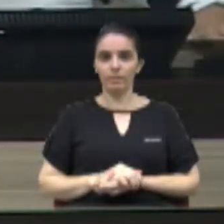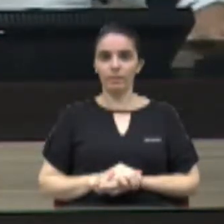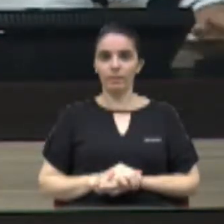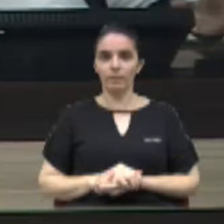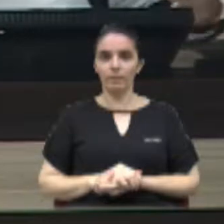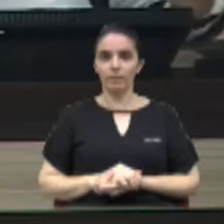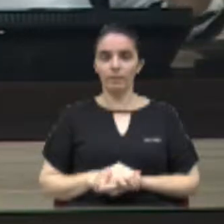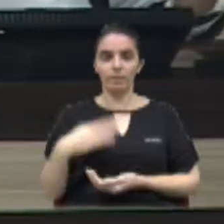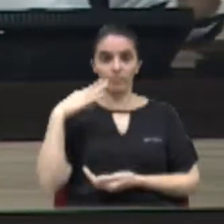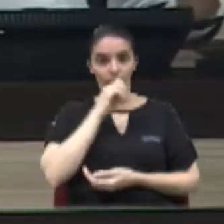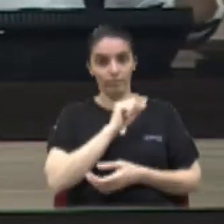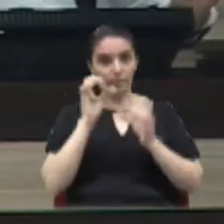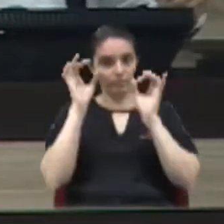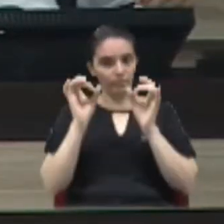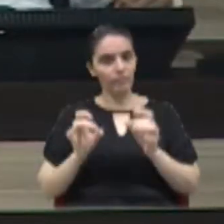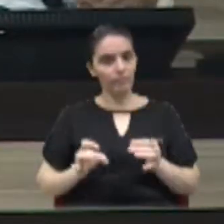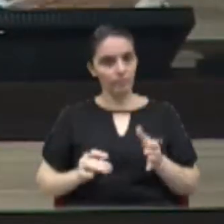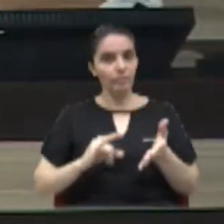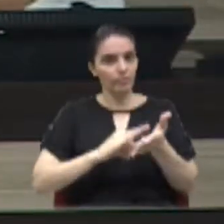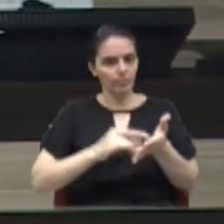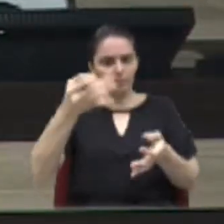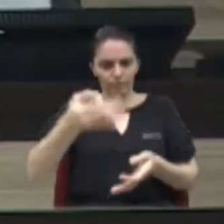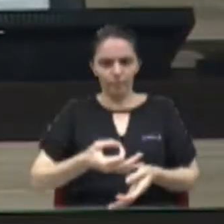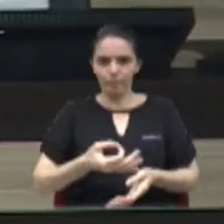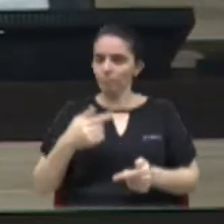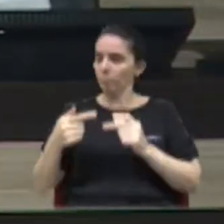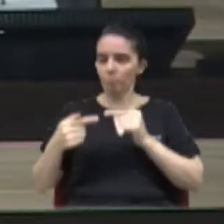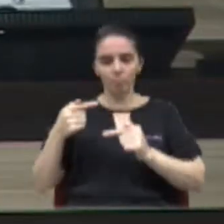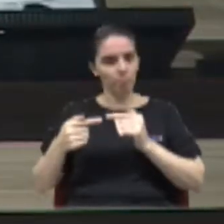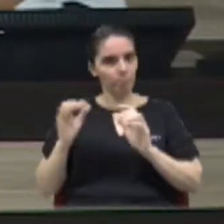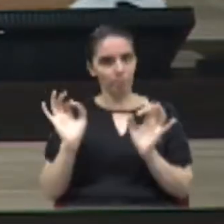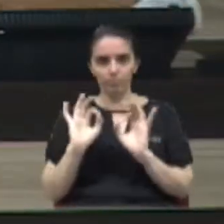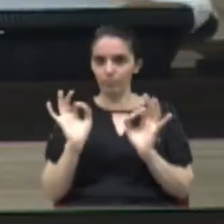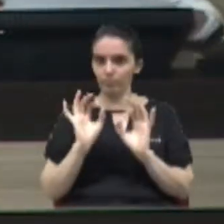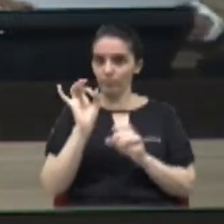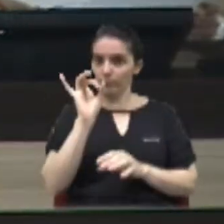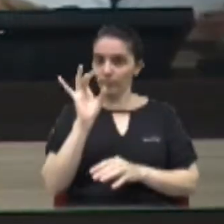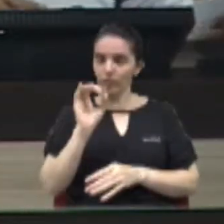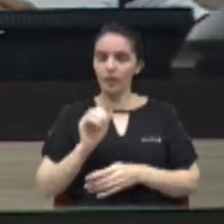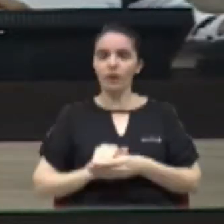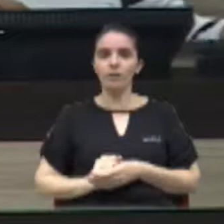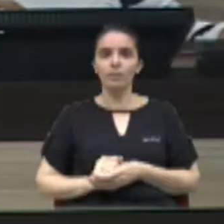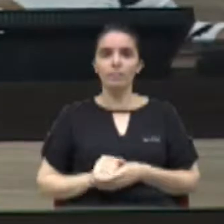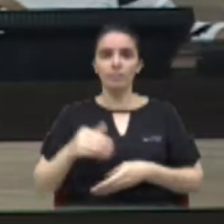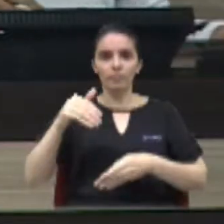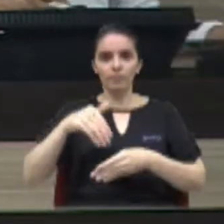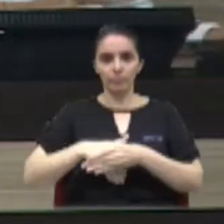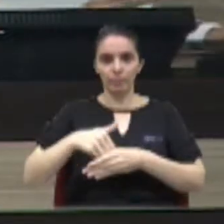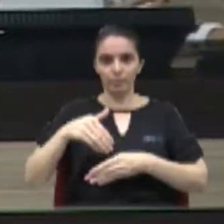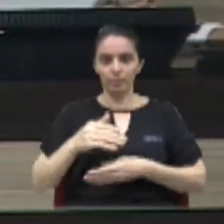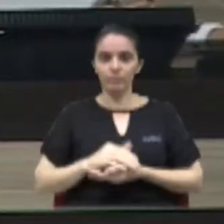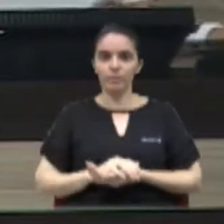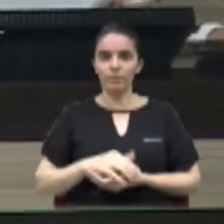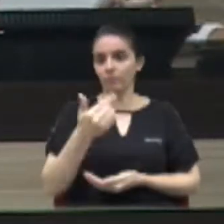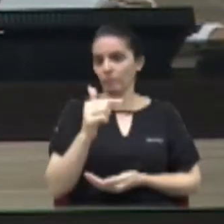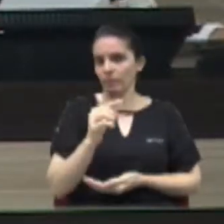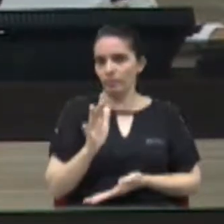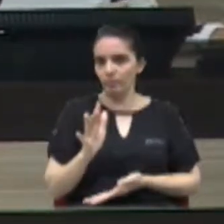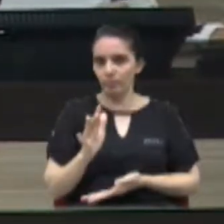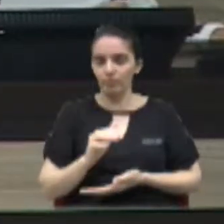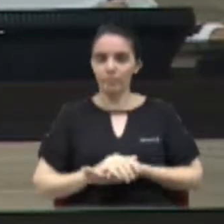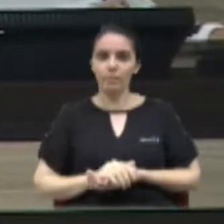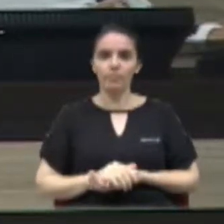Requerimento de urgência especial está formalmente em ordem e não comporta discussão, apenas encaminhamento de voto. Não havendo